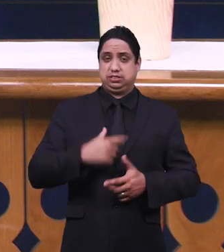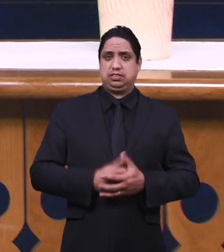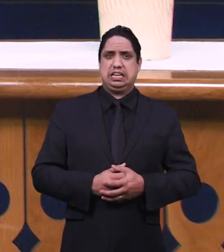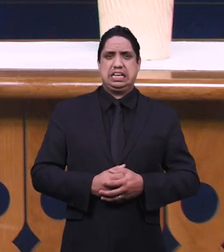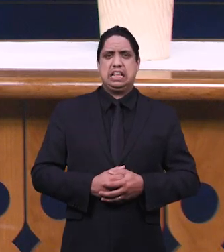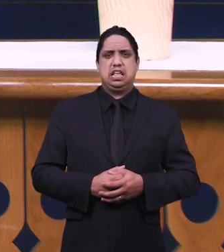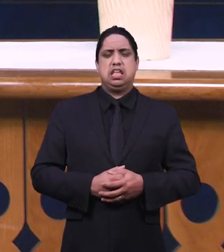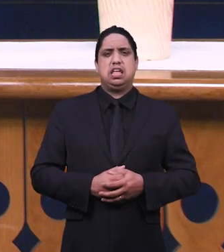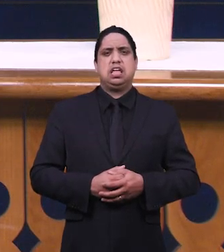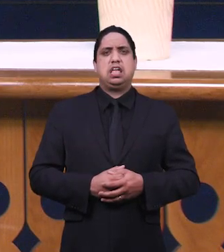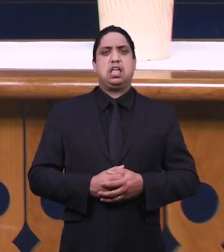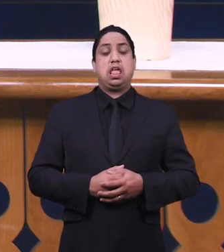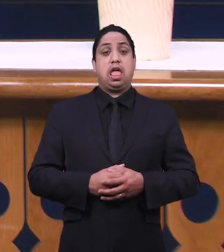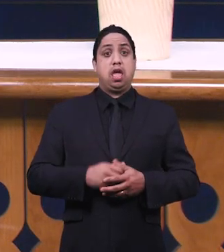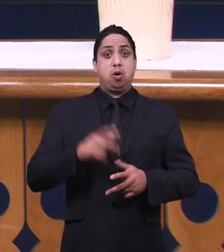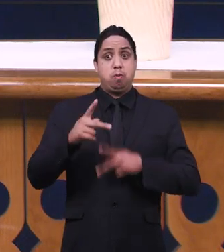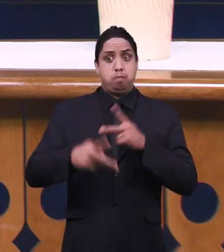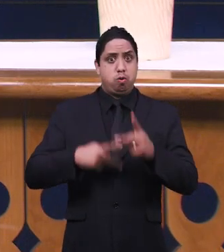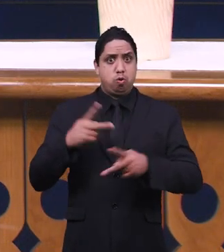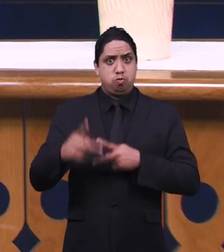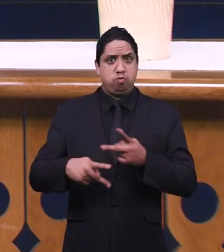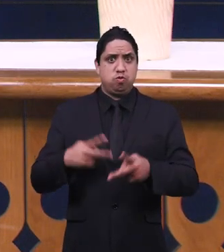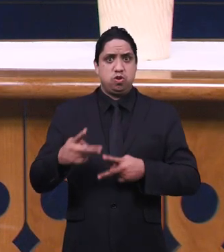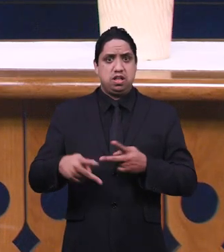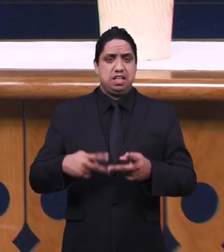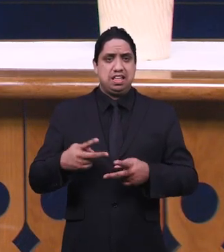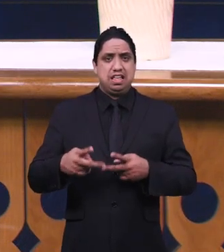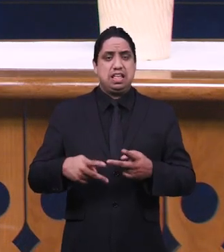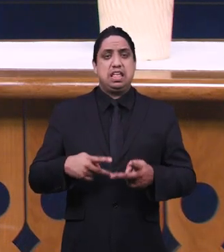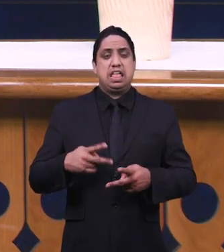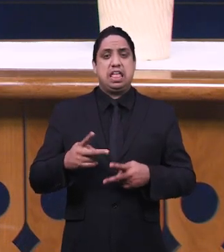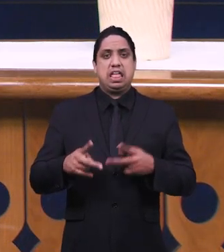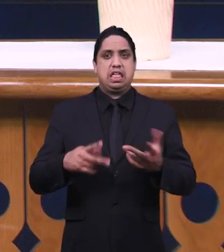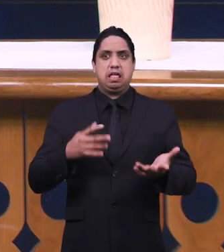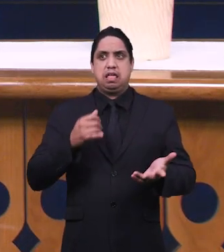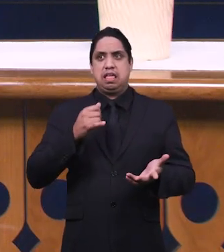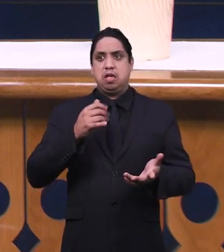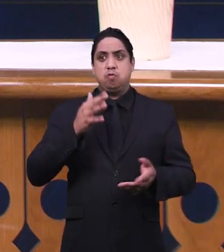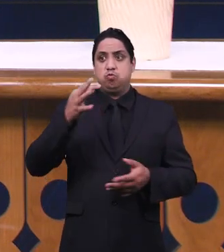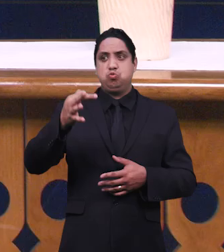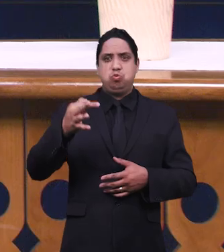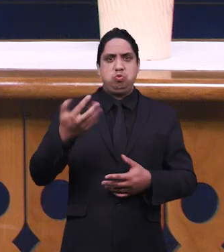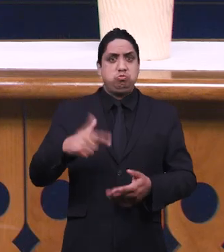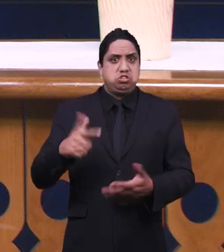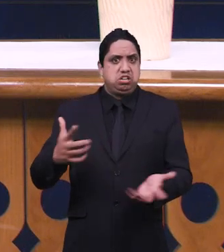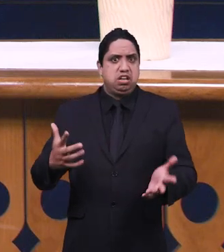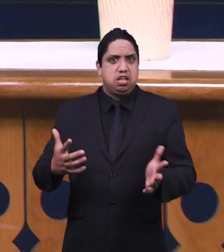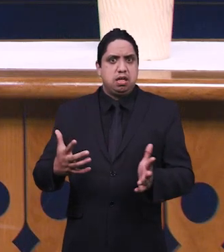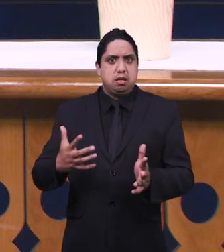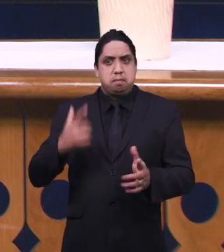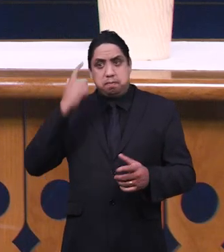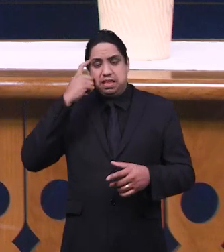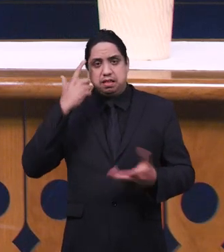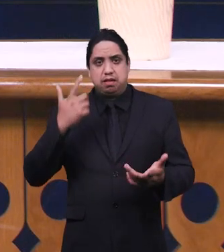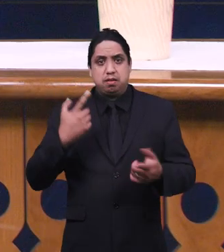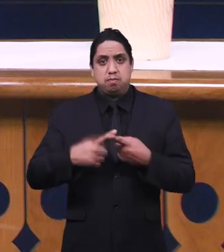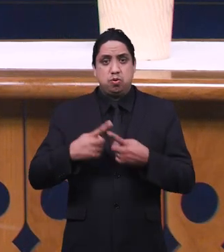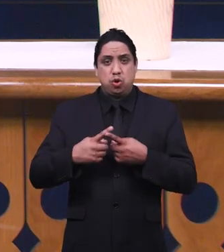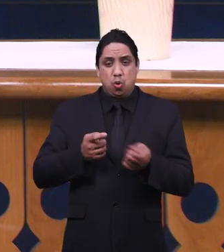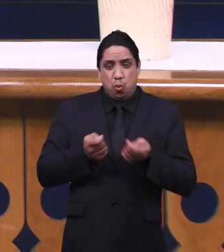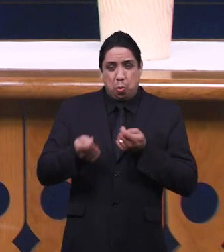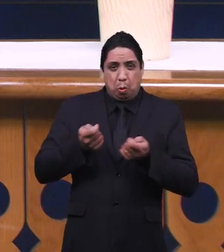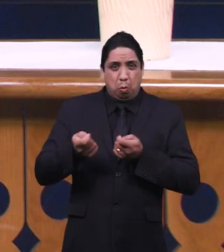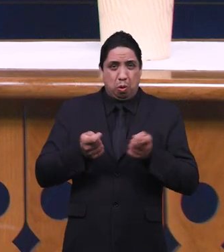tinha nenhuma, era um povo sem nenhuma previsão de futuro. O domínio